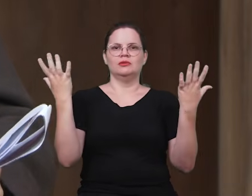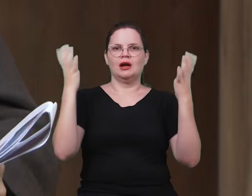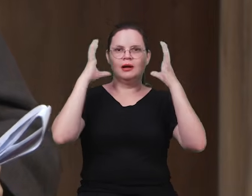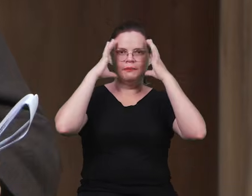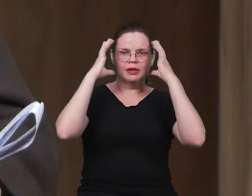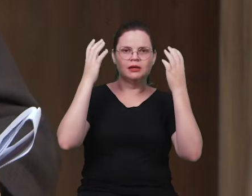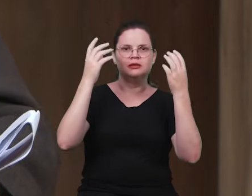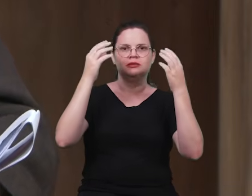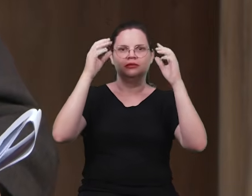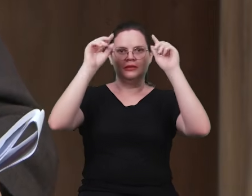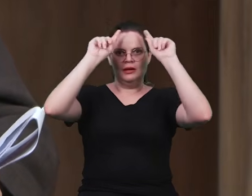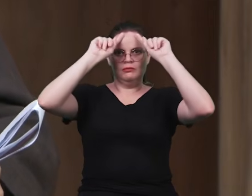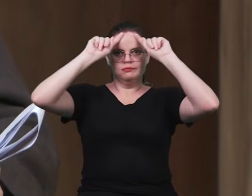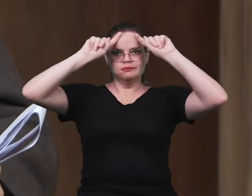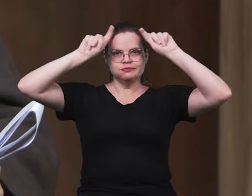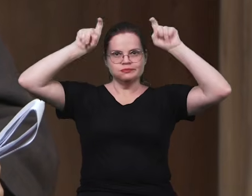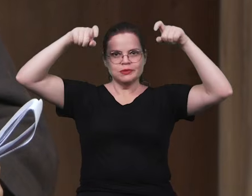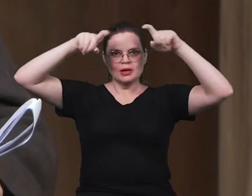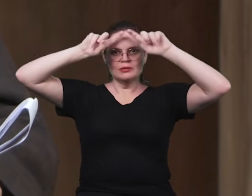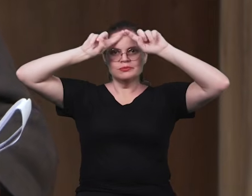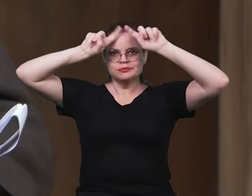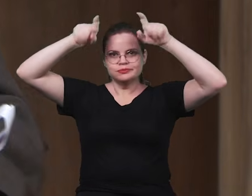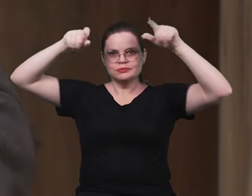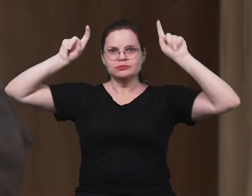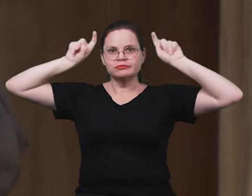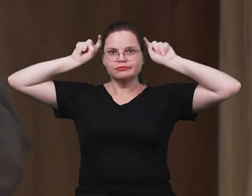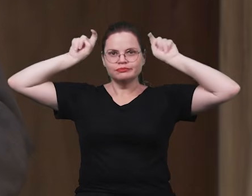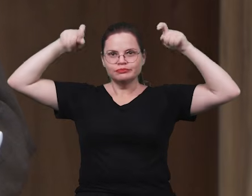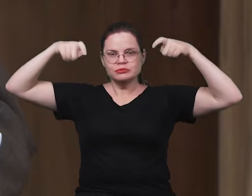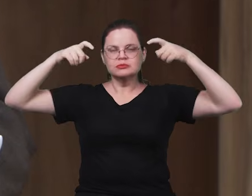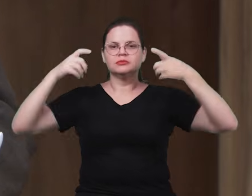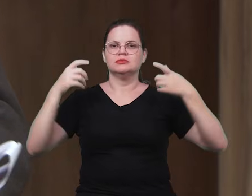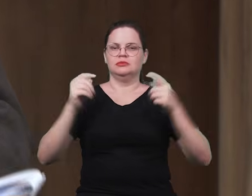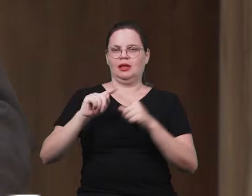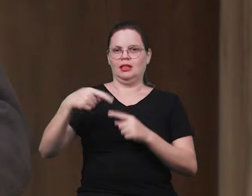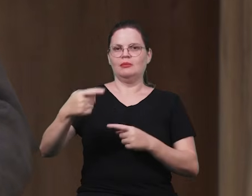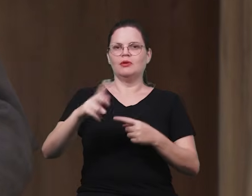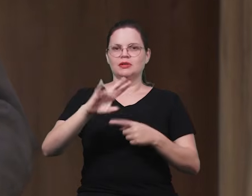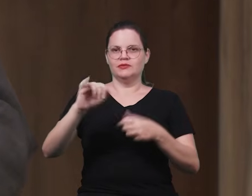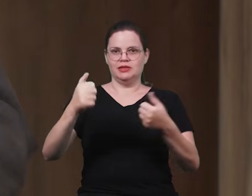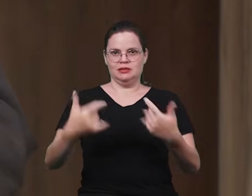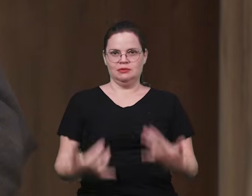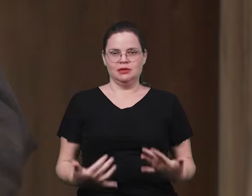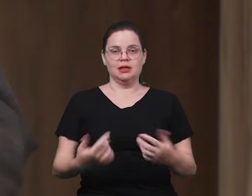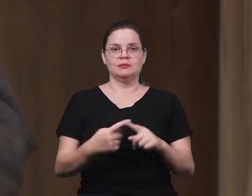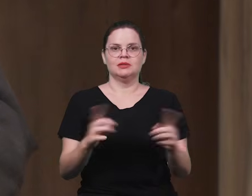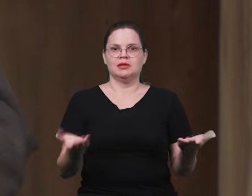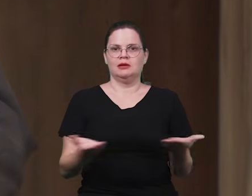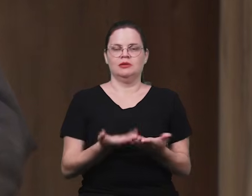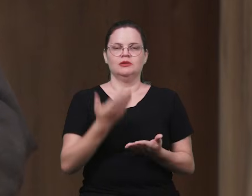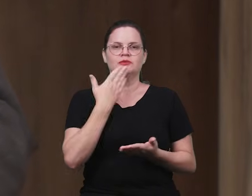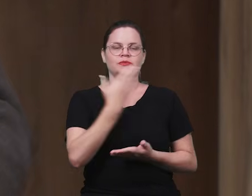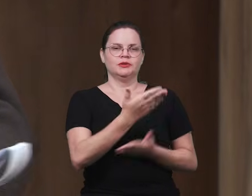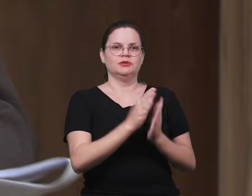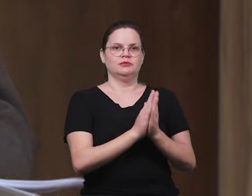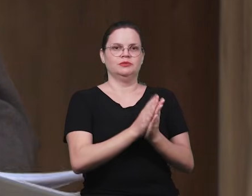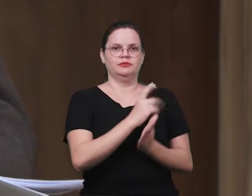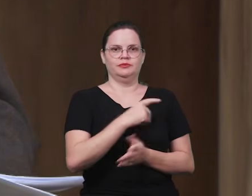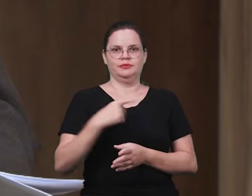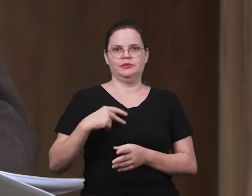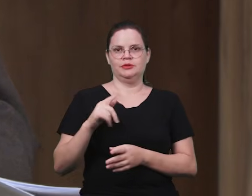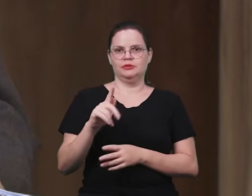os chifres que vão ser mencionados depois. E agora nós desejamos aqui pedir o pastor Gerson para